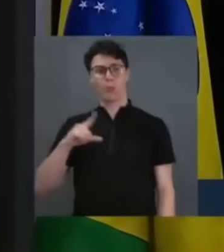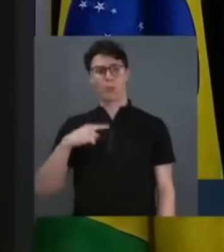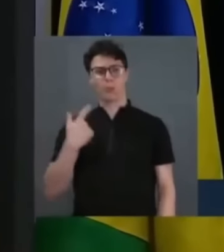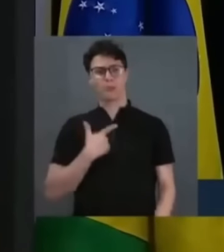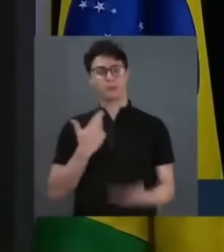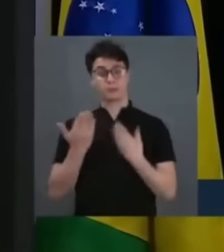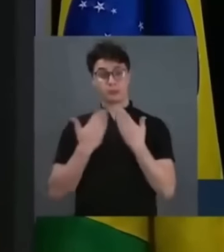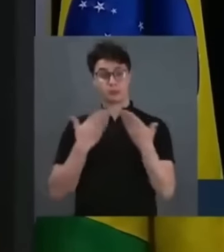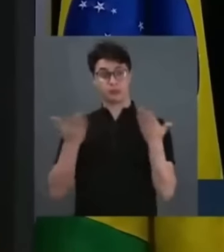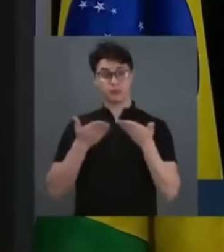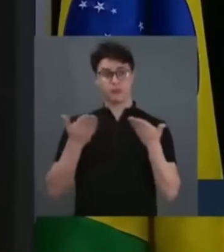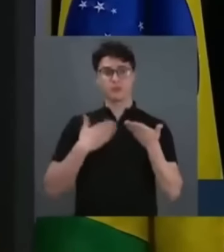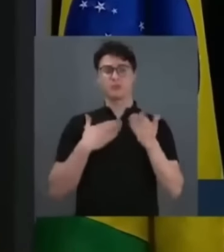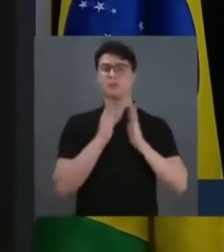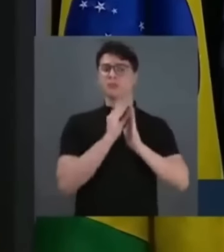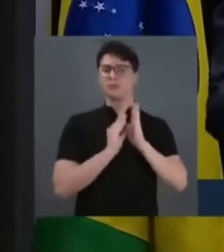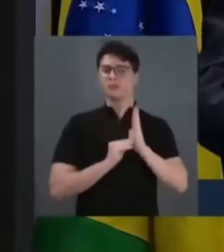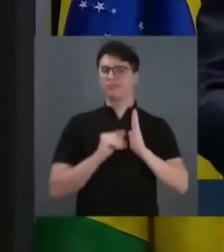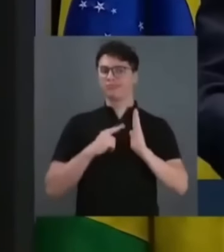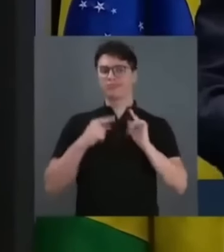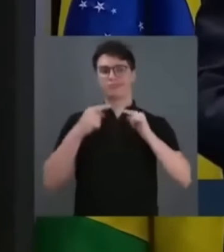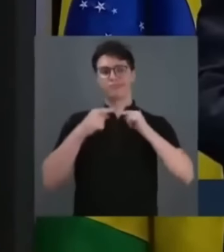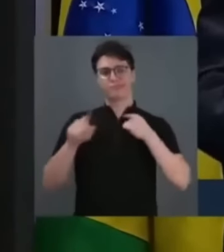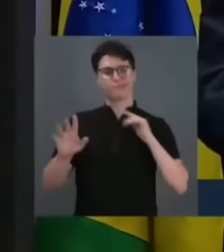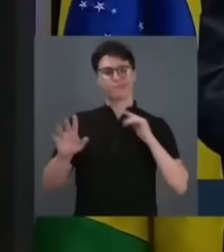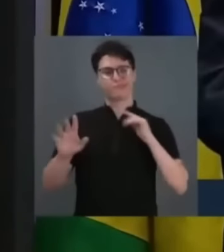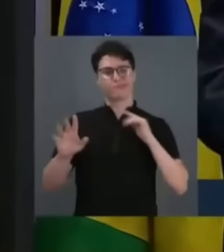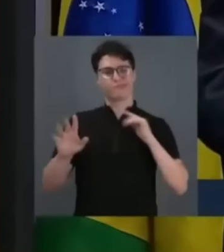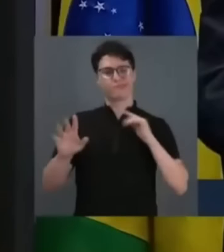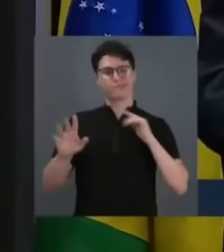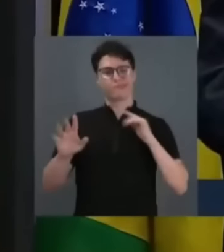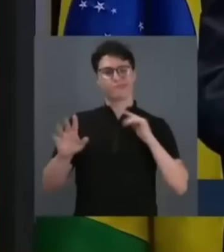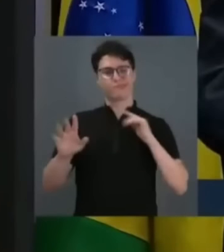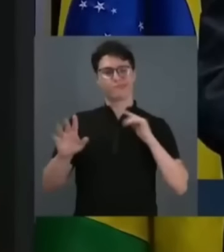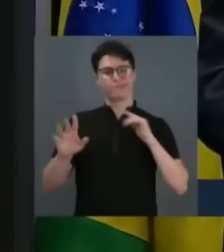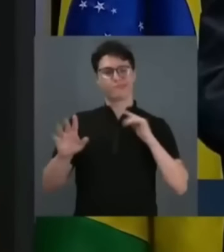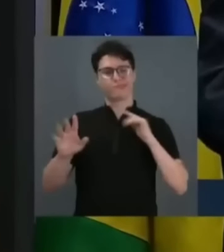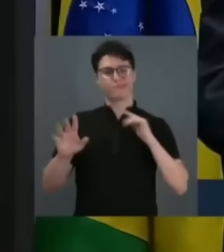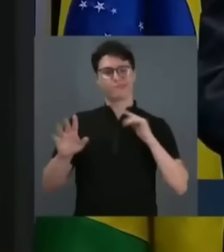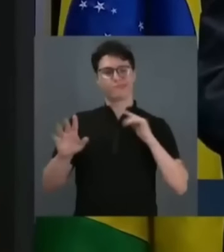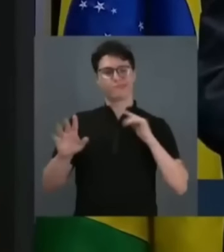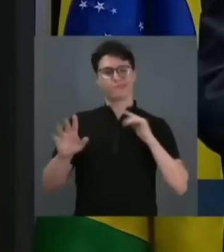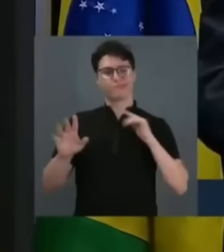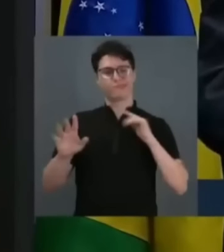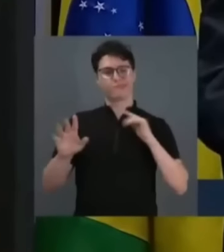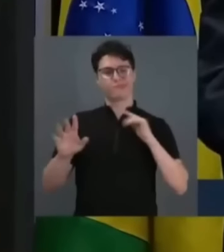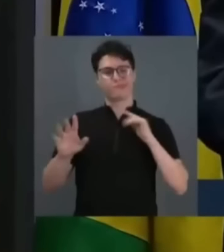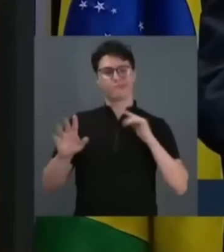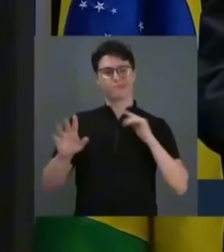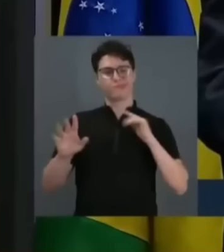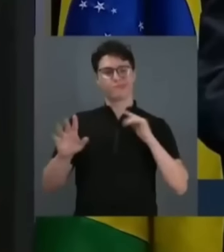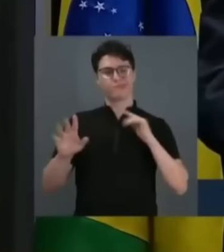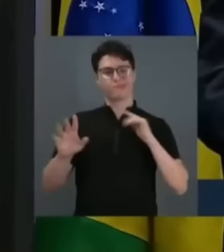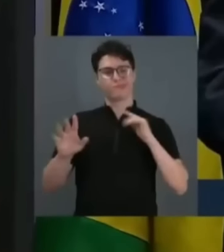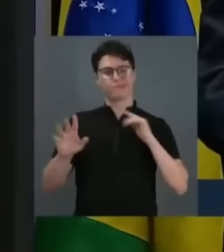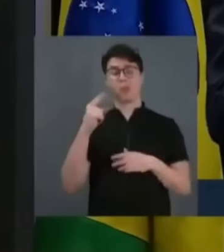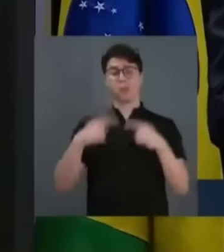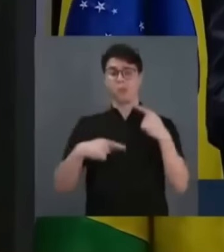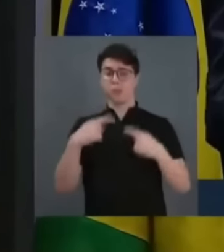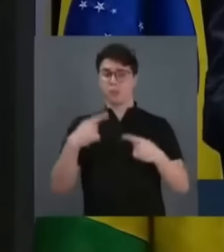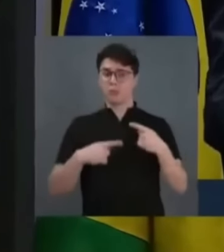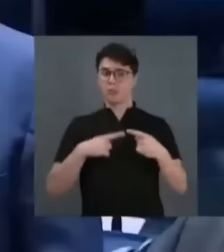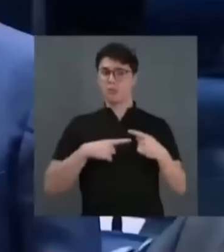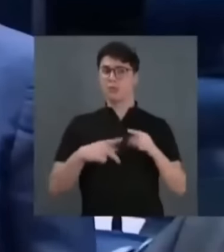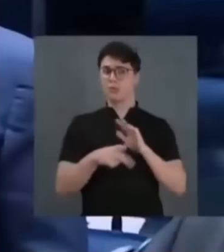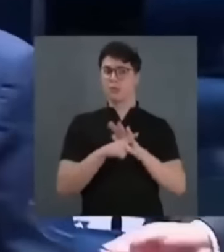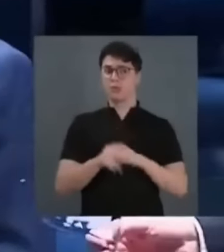agora. Essa matéria não tem absolutamente nenhum elemento para que ela venha a ser discutida na Comissão